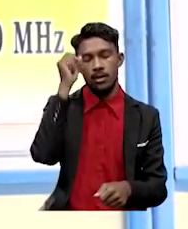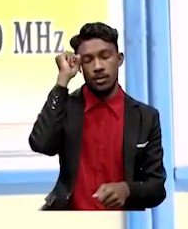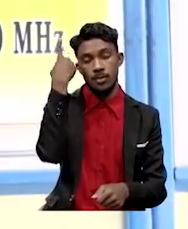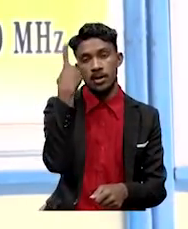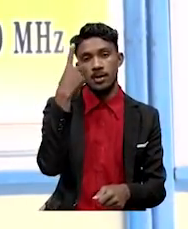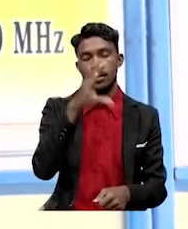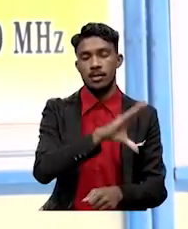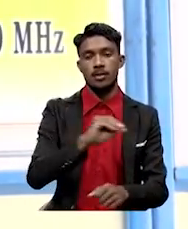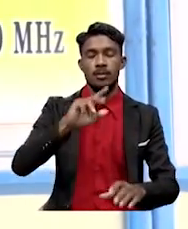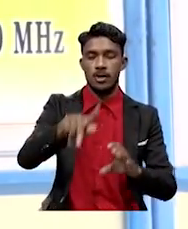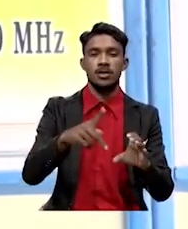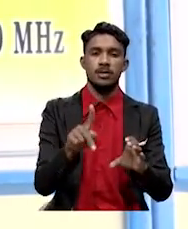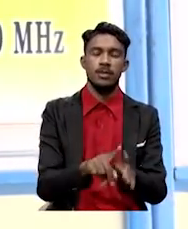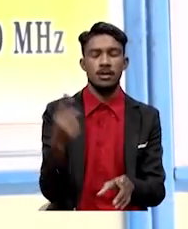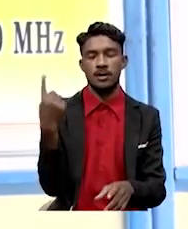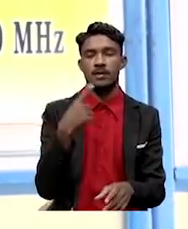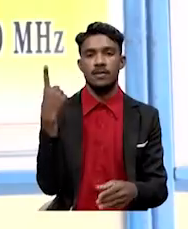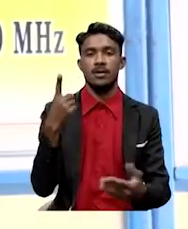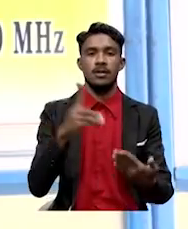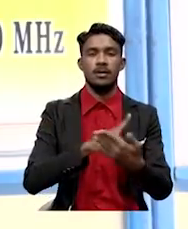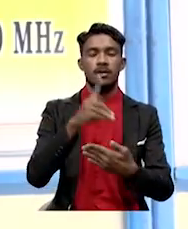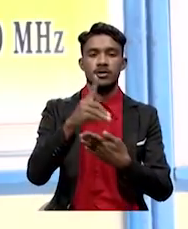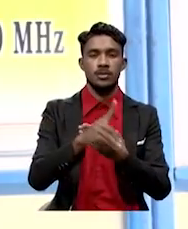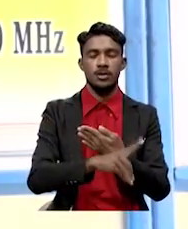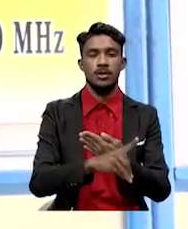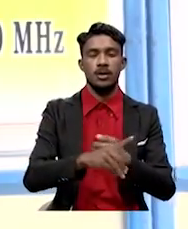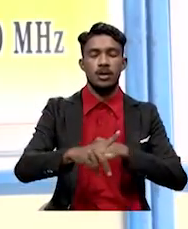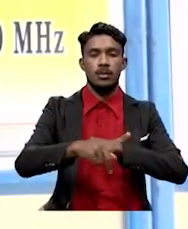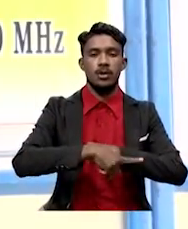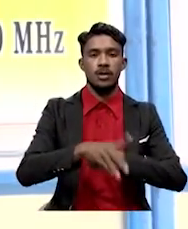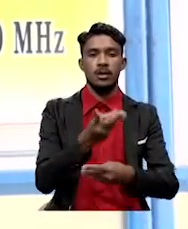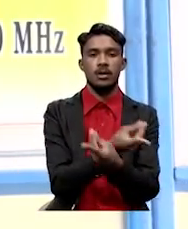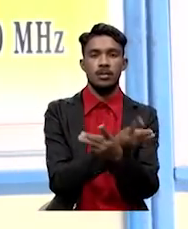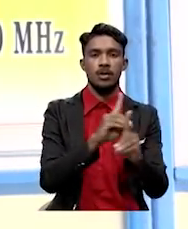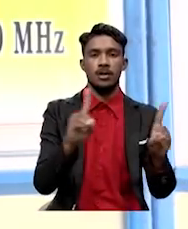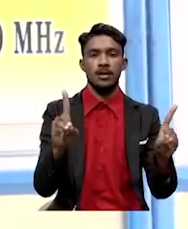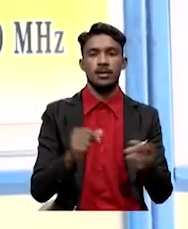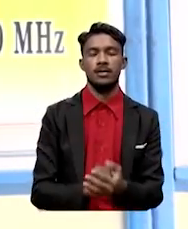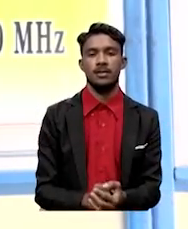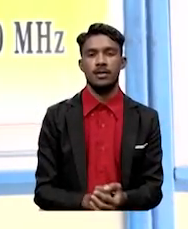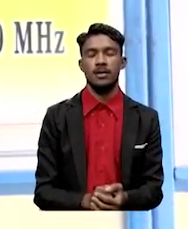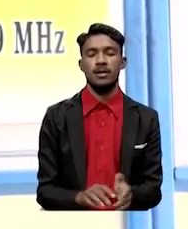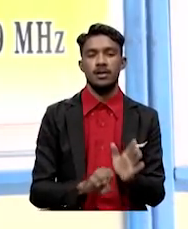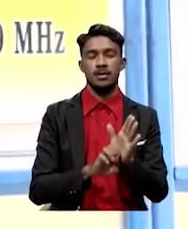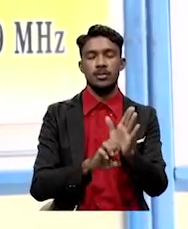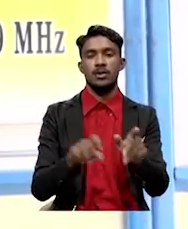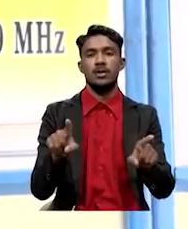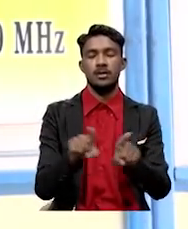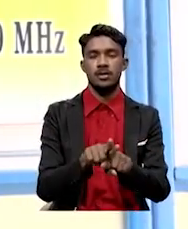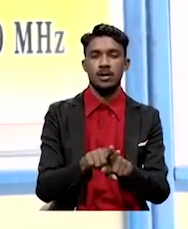participa ativo iha desenvolvimento política democrática, portanto compromisso